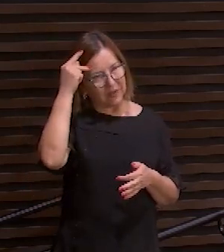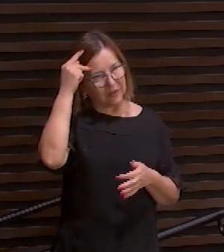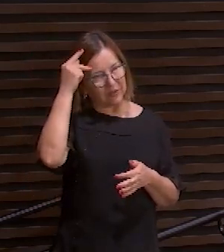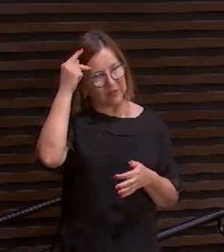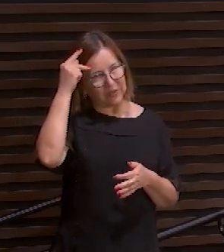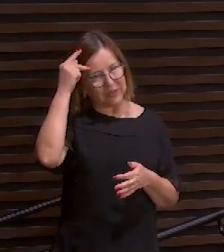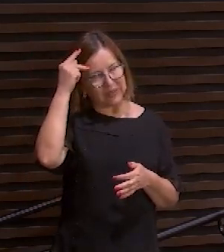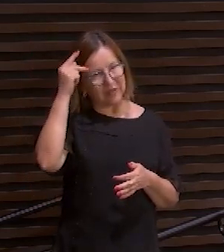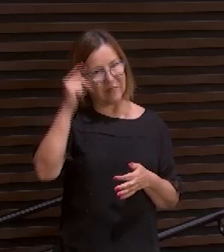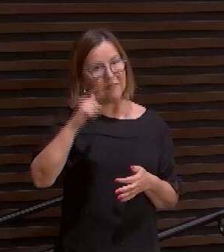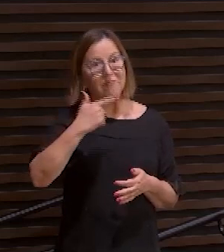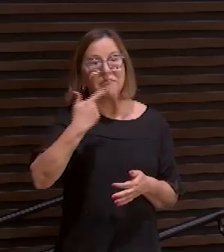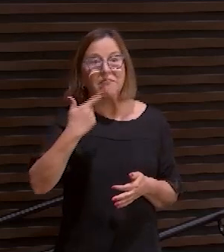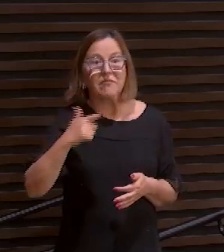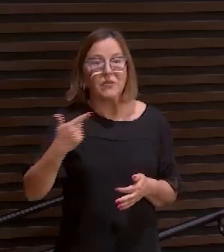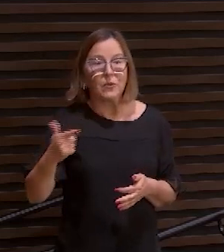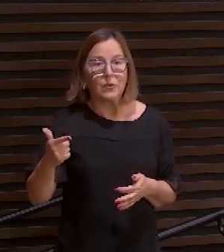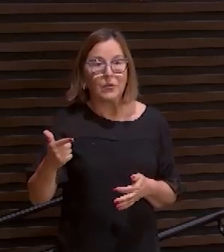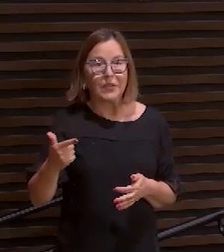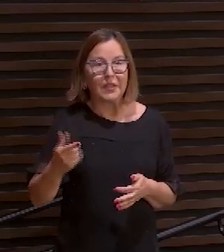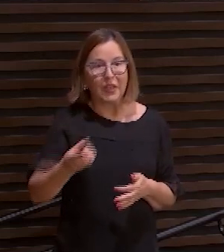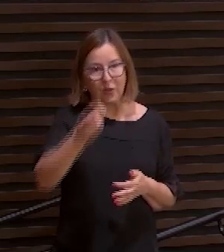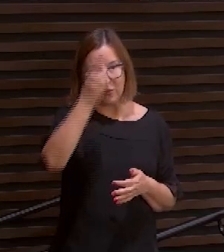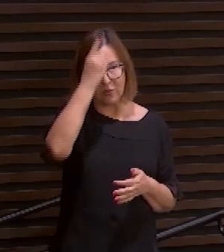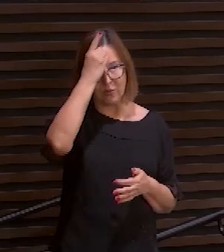possui o dom da fé.